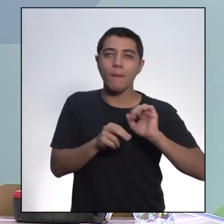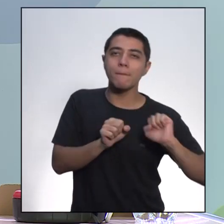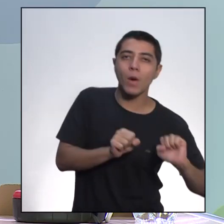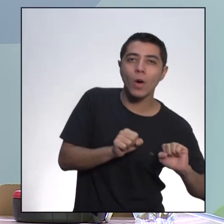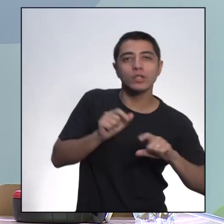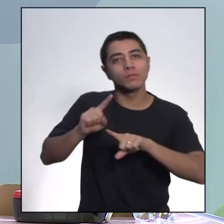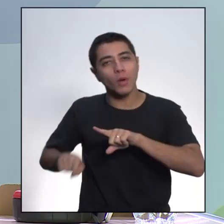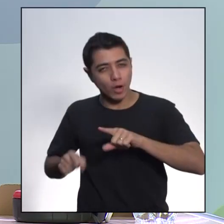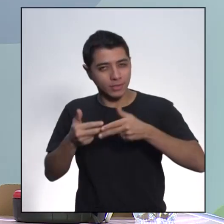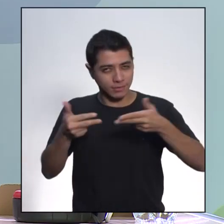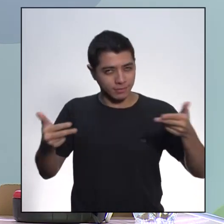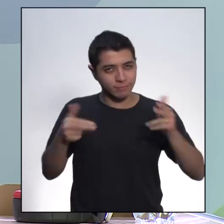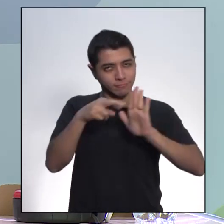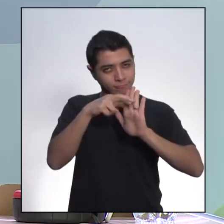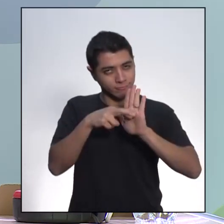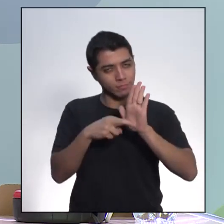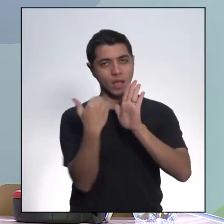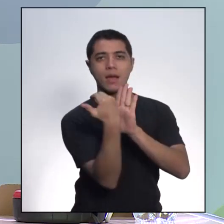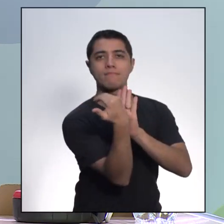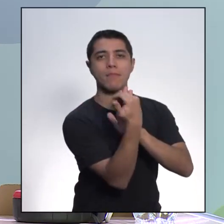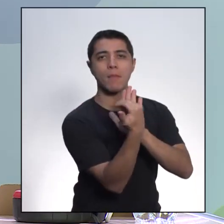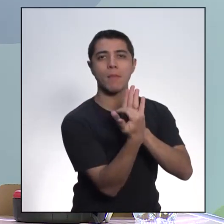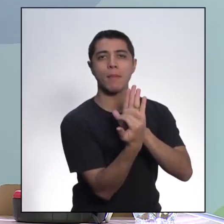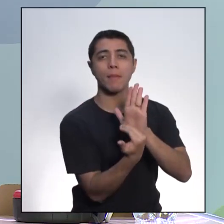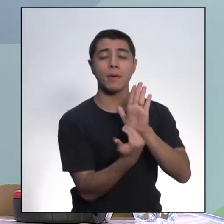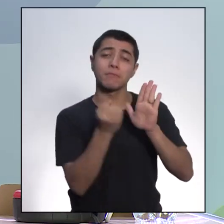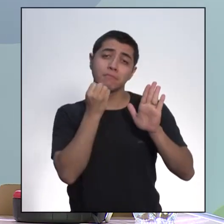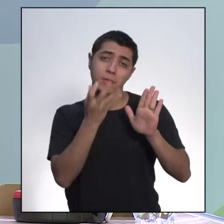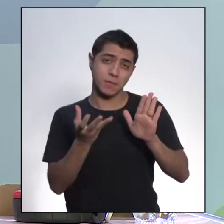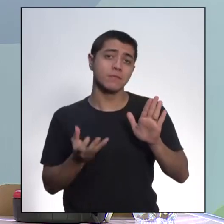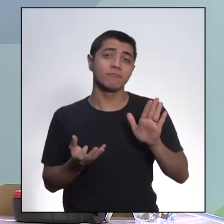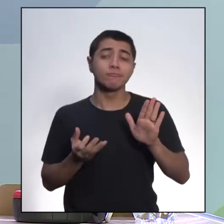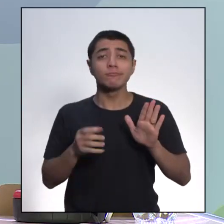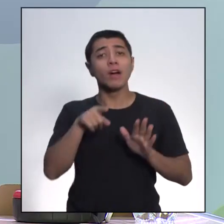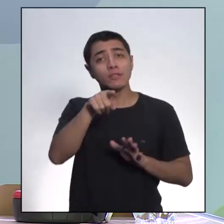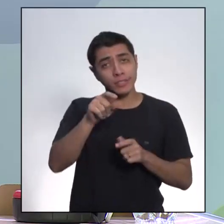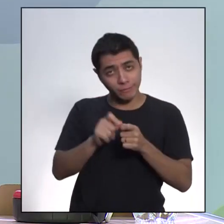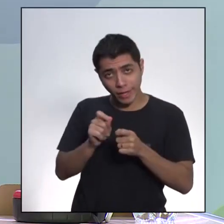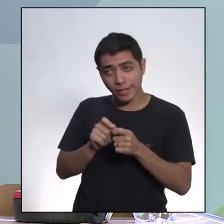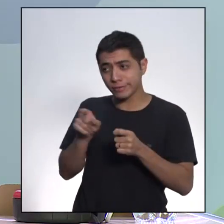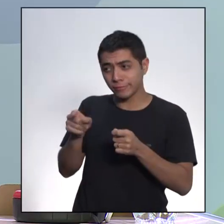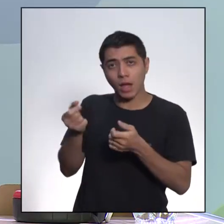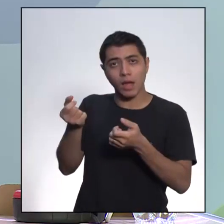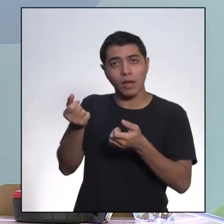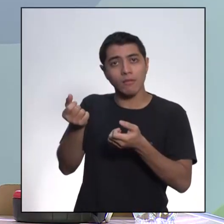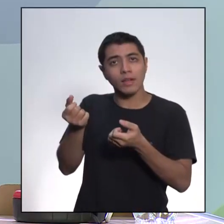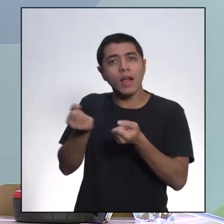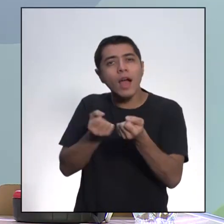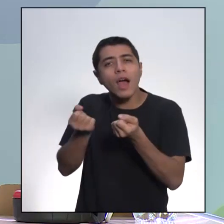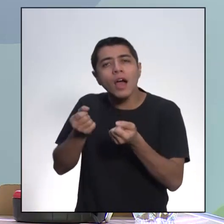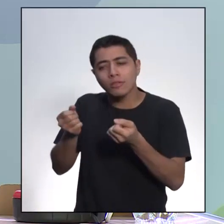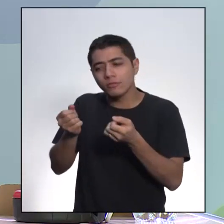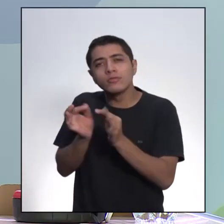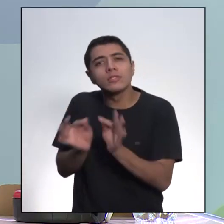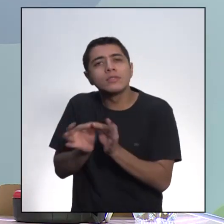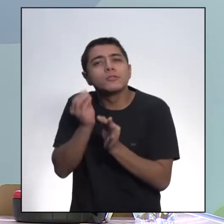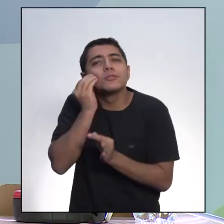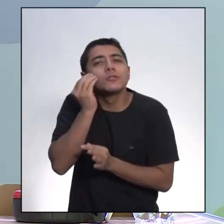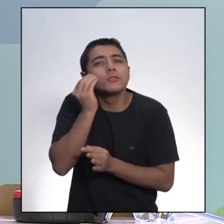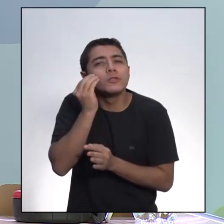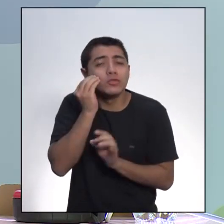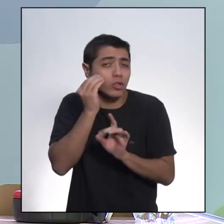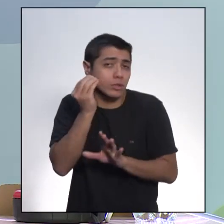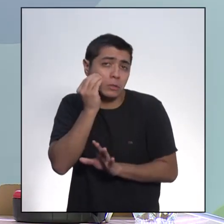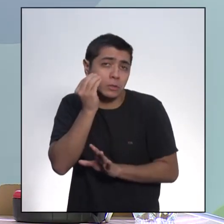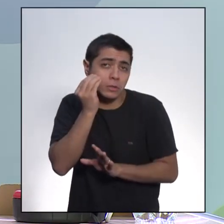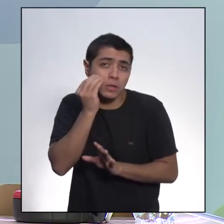ideia e ela vai funcionar, e a partir dela eu posso criar, fazer a decoração, fazer a parte de arte. Aqui tem engenharia, né, que a gente